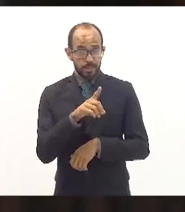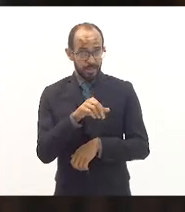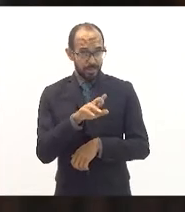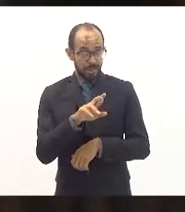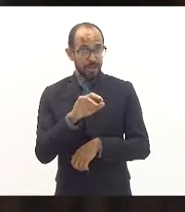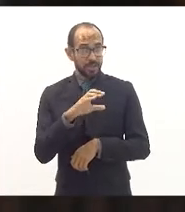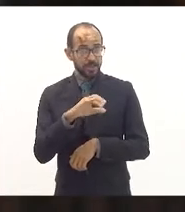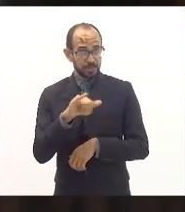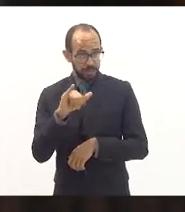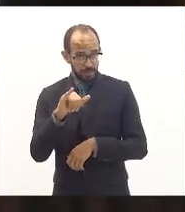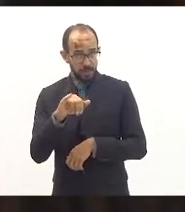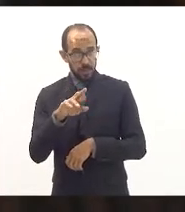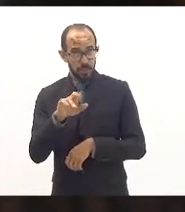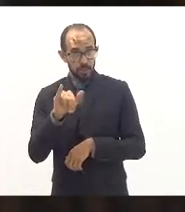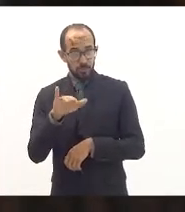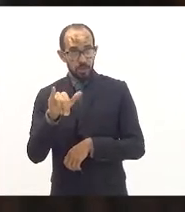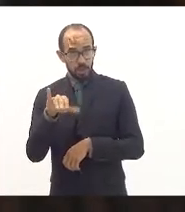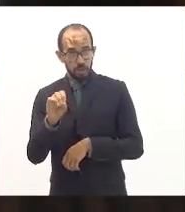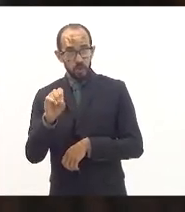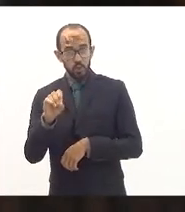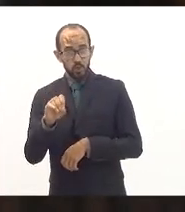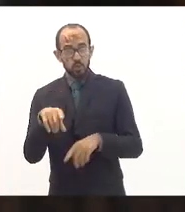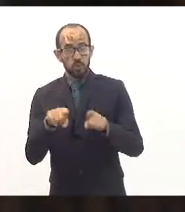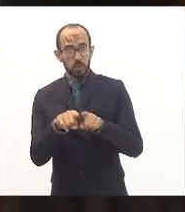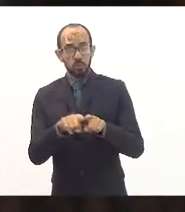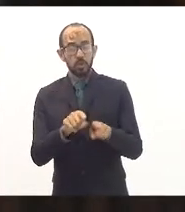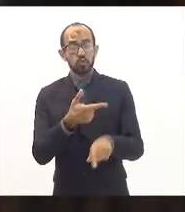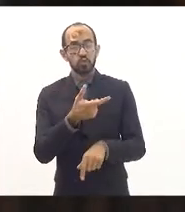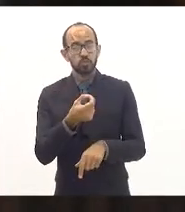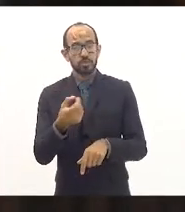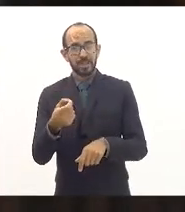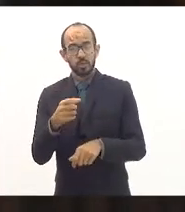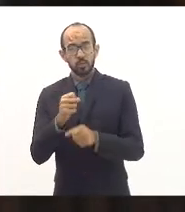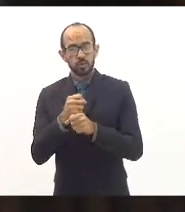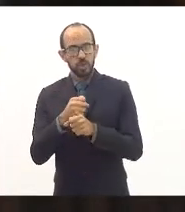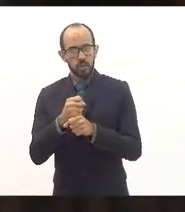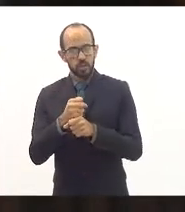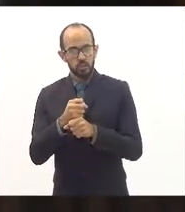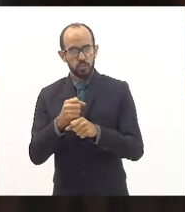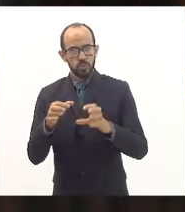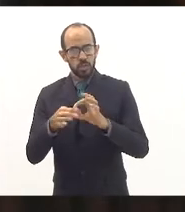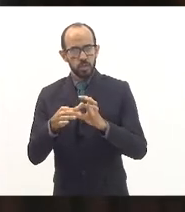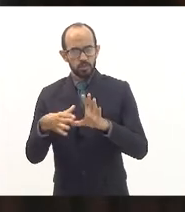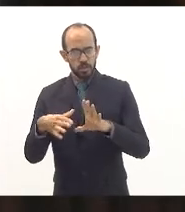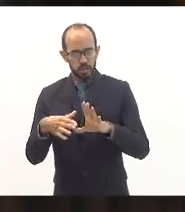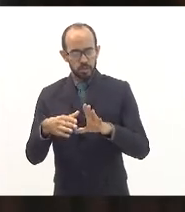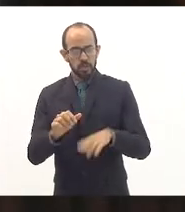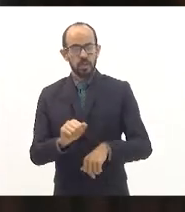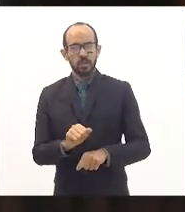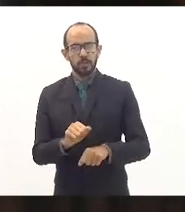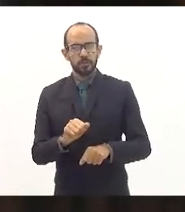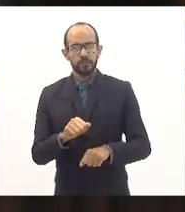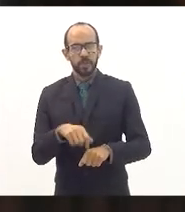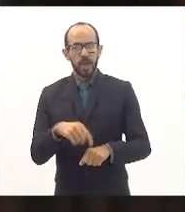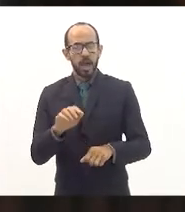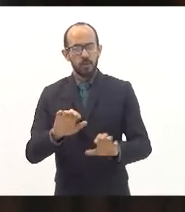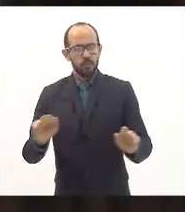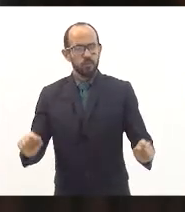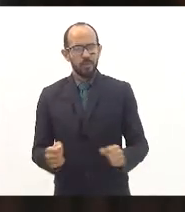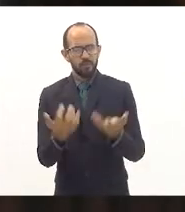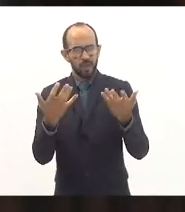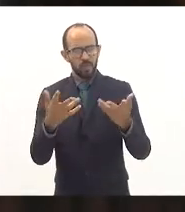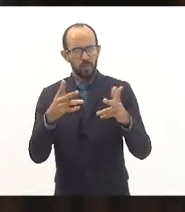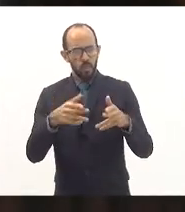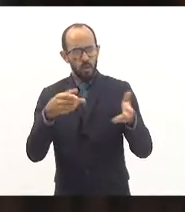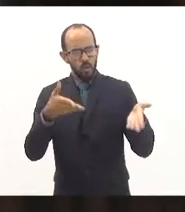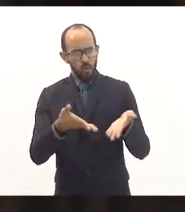do bicentenário da independência. A realização de um evento como esse de hoje é ímpar, pois a comemoração